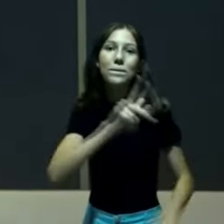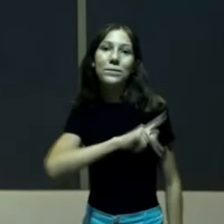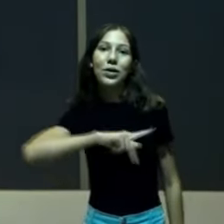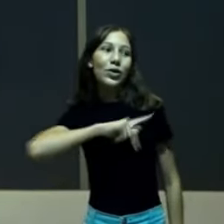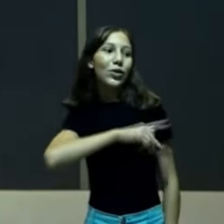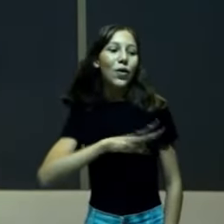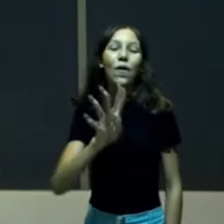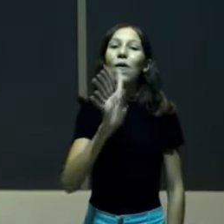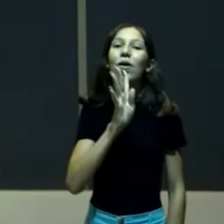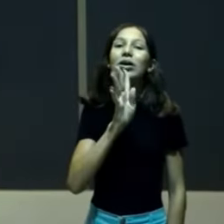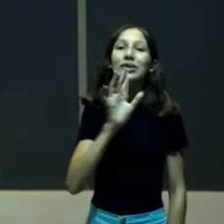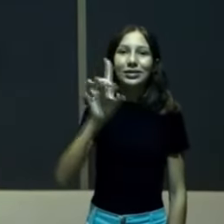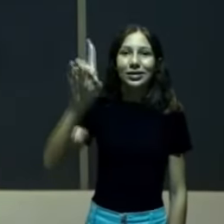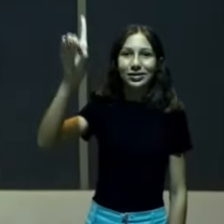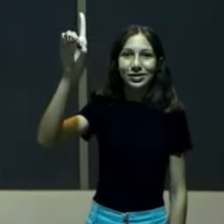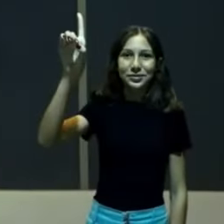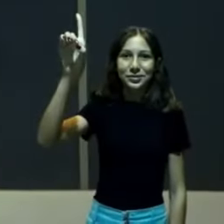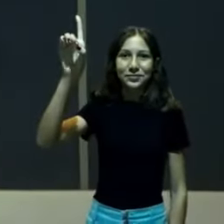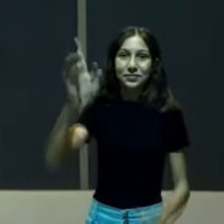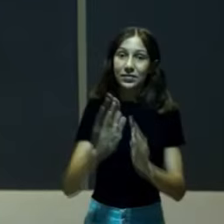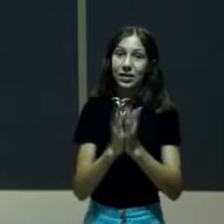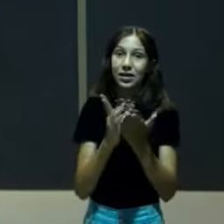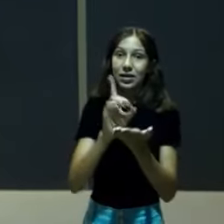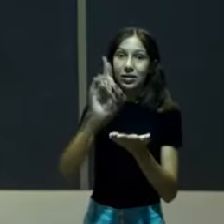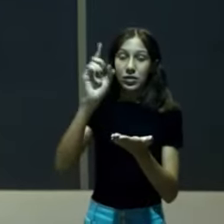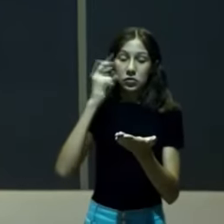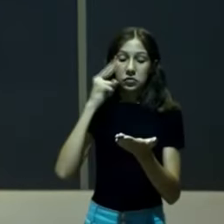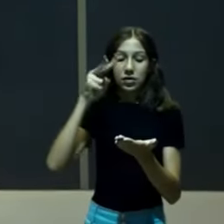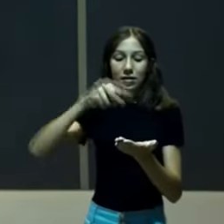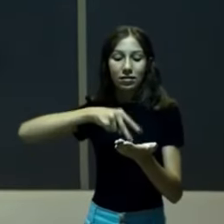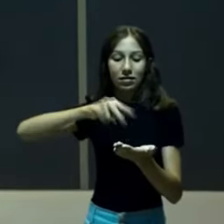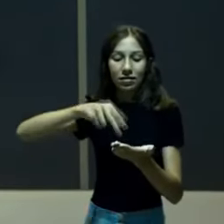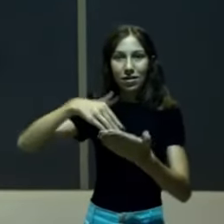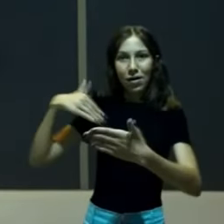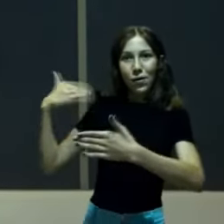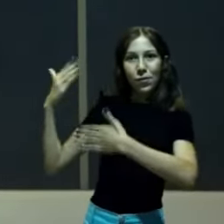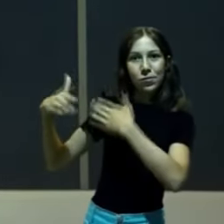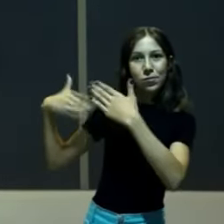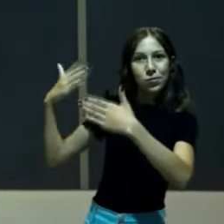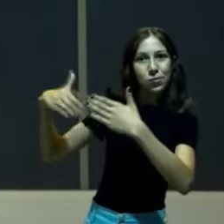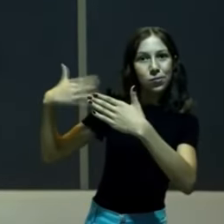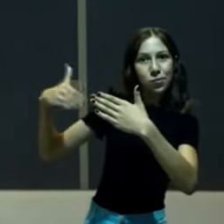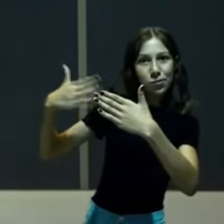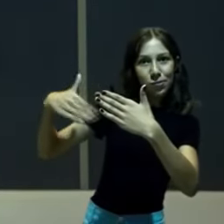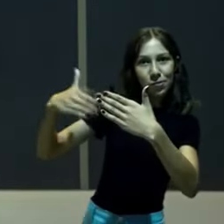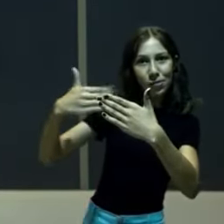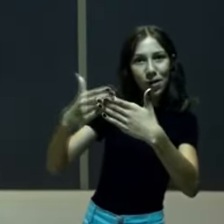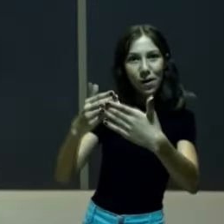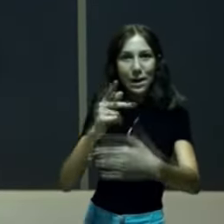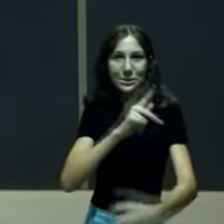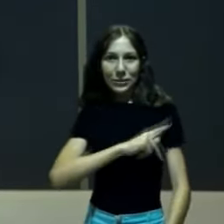Deus. O texto fala um pouquinho da trajetória de Paulo, o que Paulo